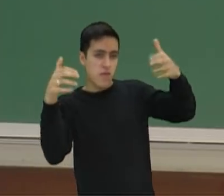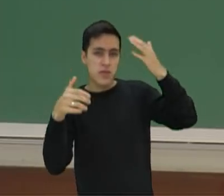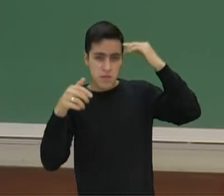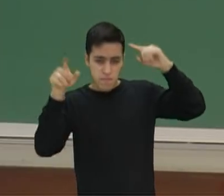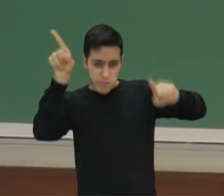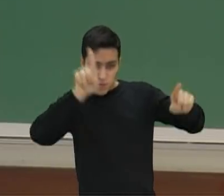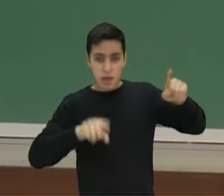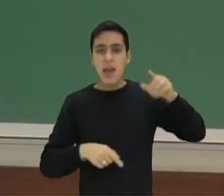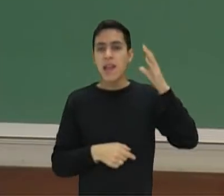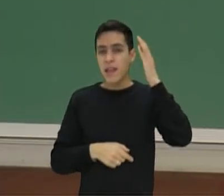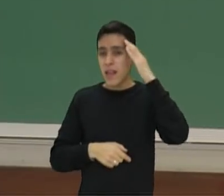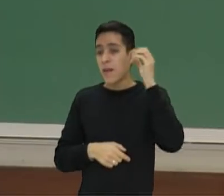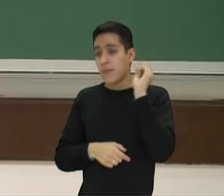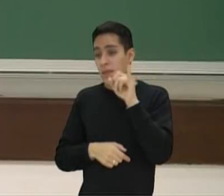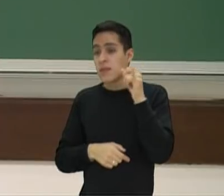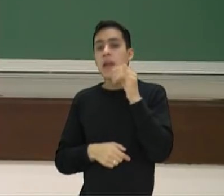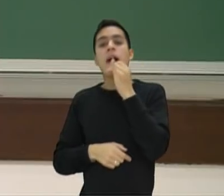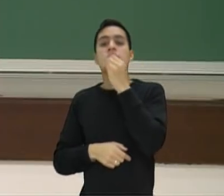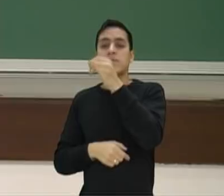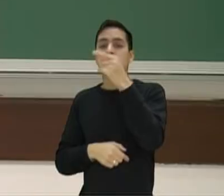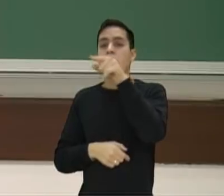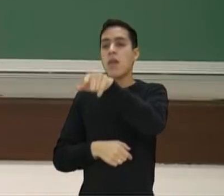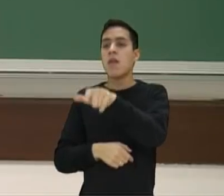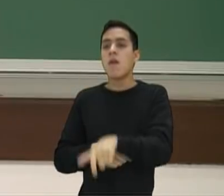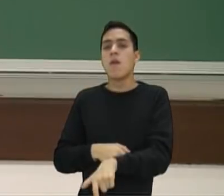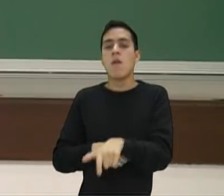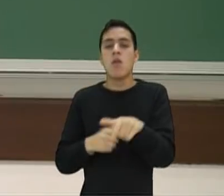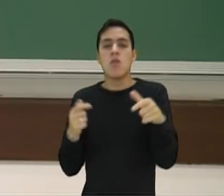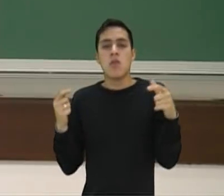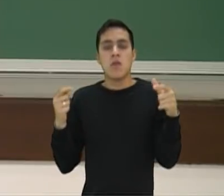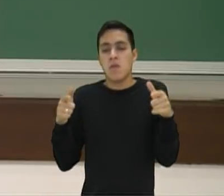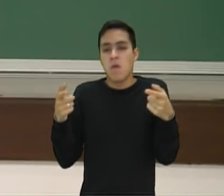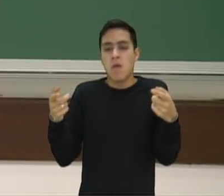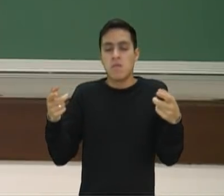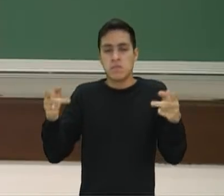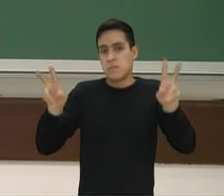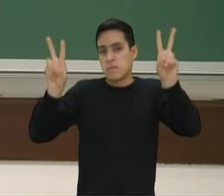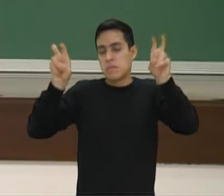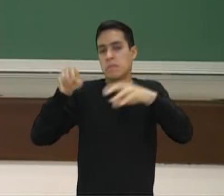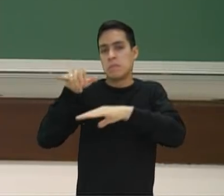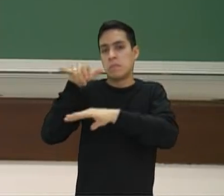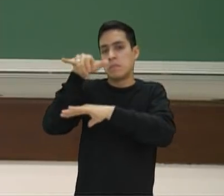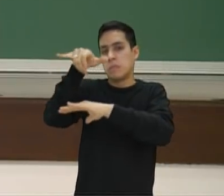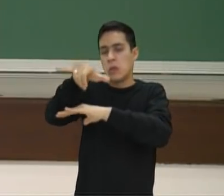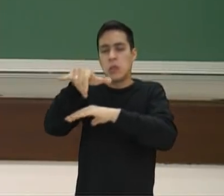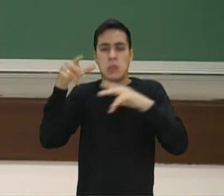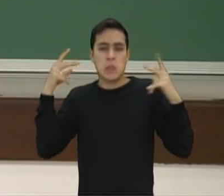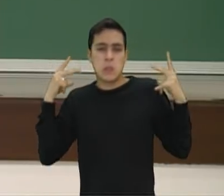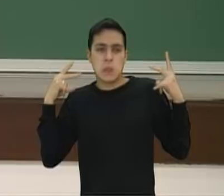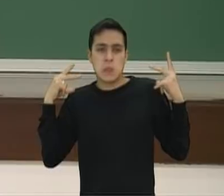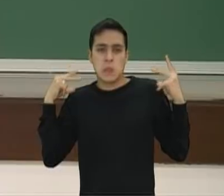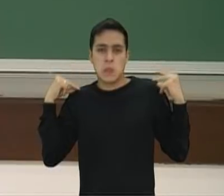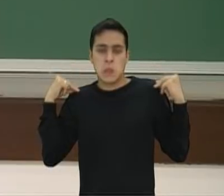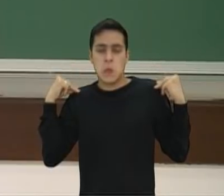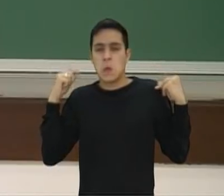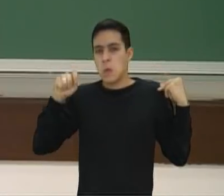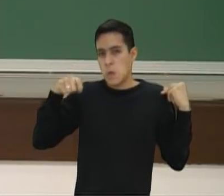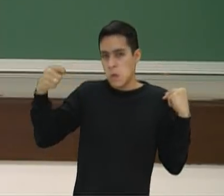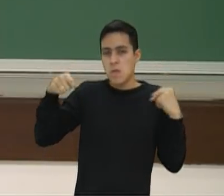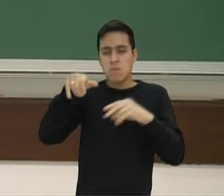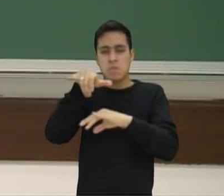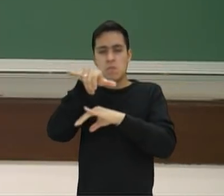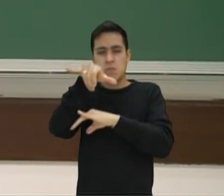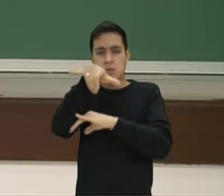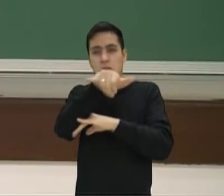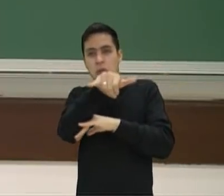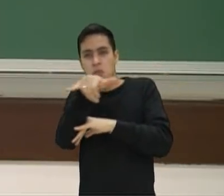vai precisar desviar, por exemplo, um avião da sua rota. Lembram disso? Nós já conversamos